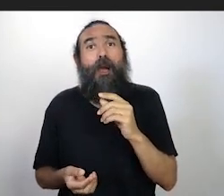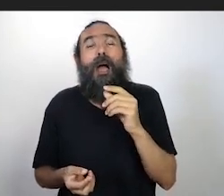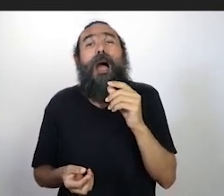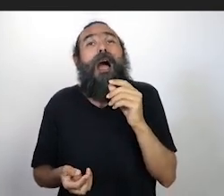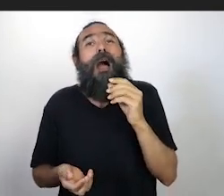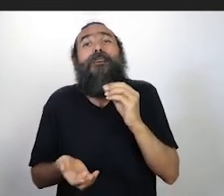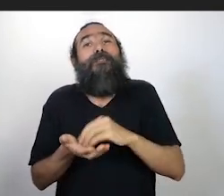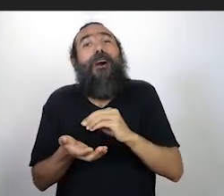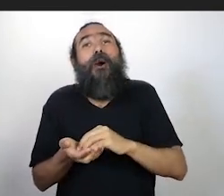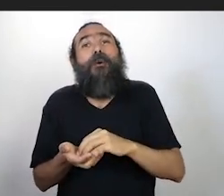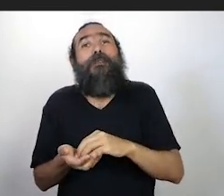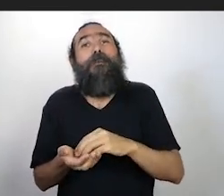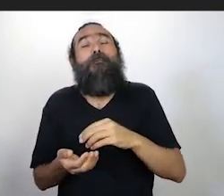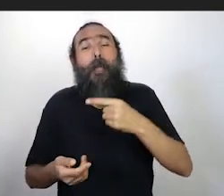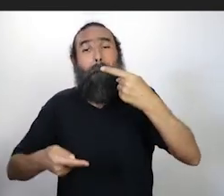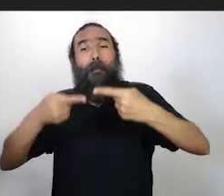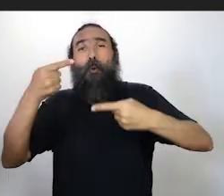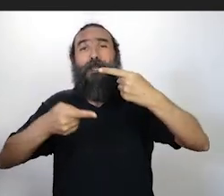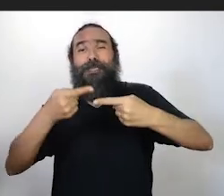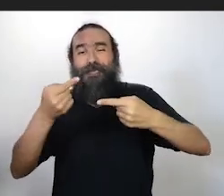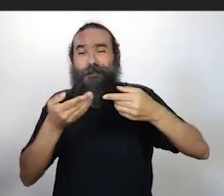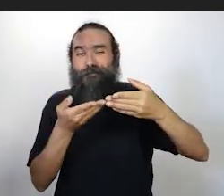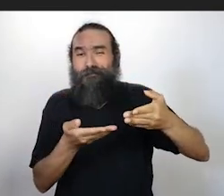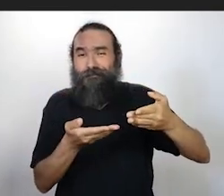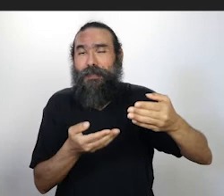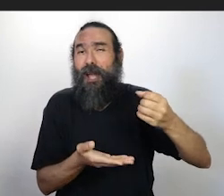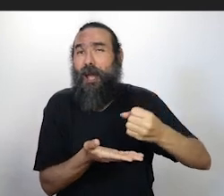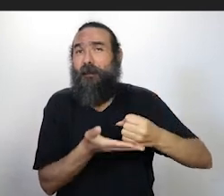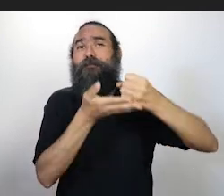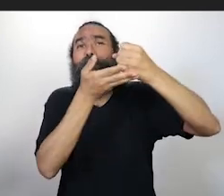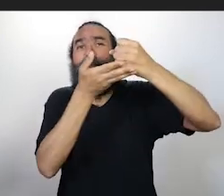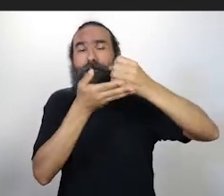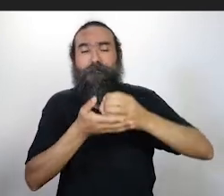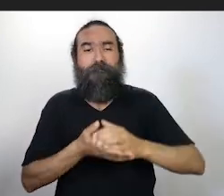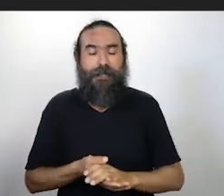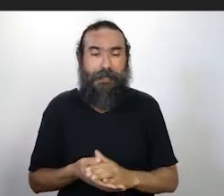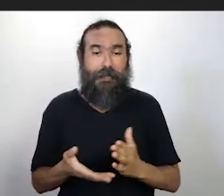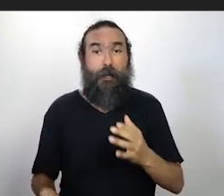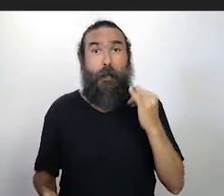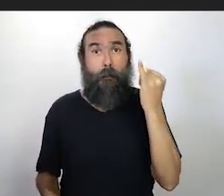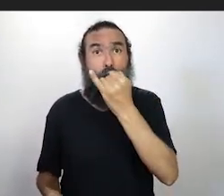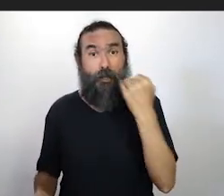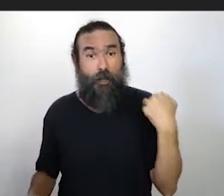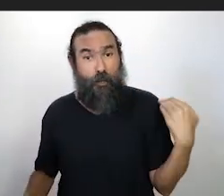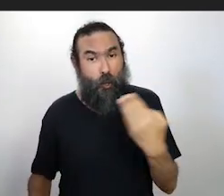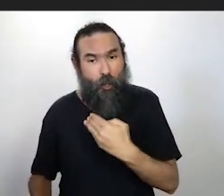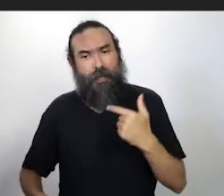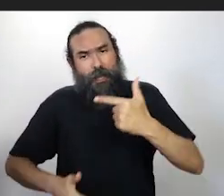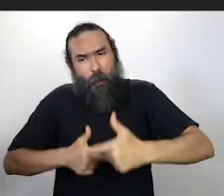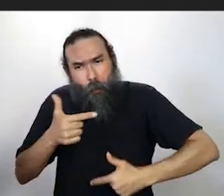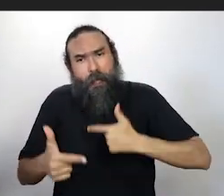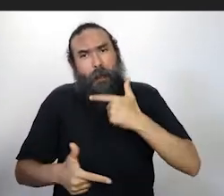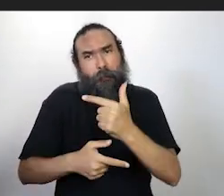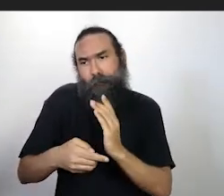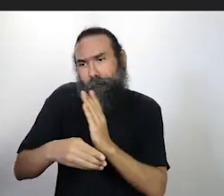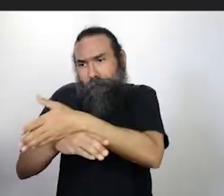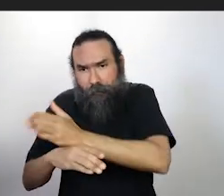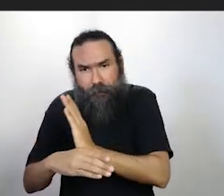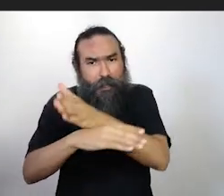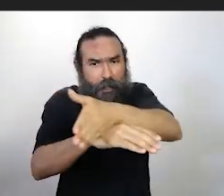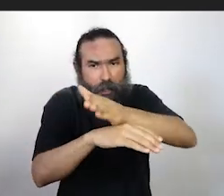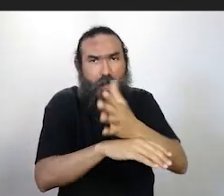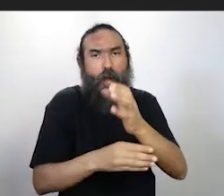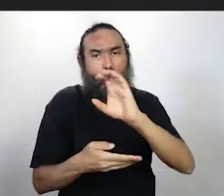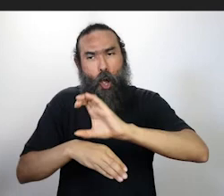da que nós temos, né? Tipo, da política, né? E aí, então, eu acho que é muito importante a gente estar nesses espaços, seja